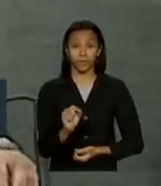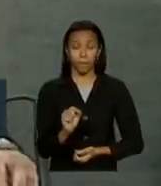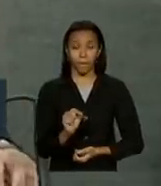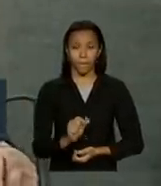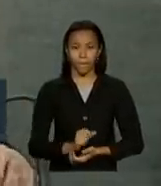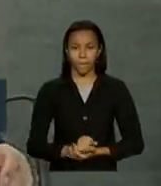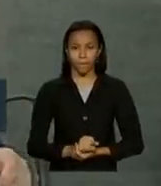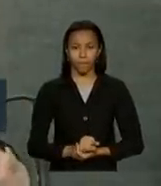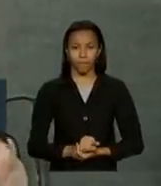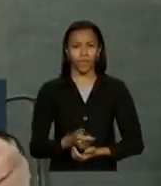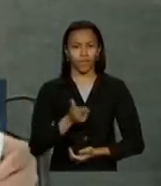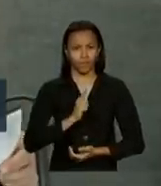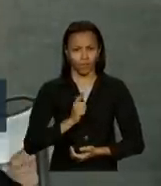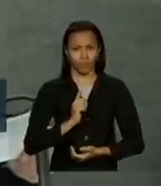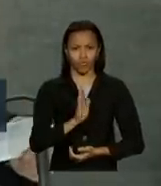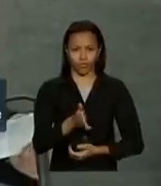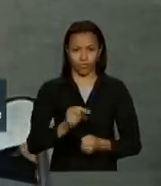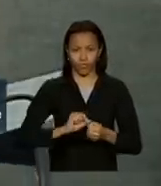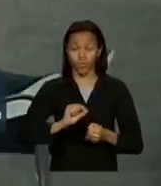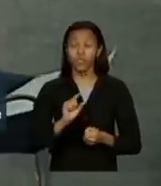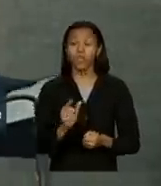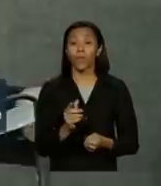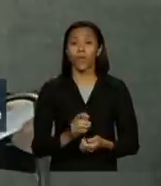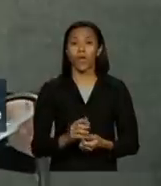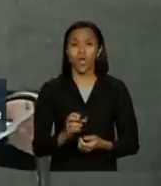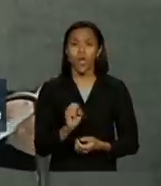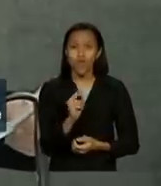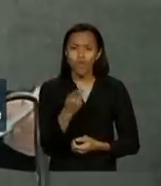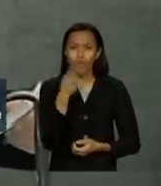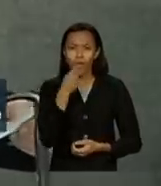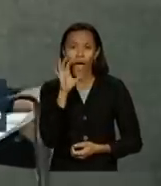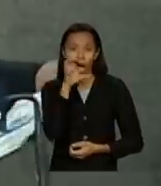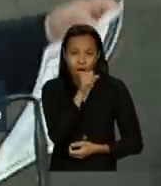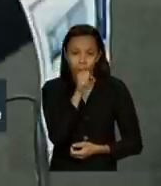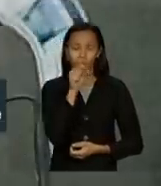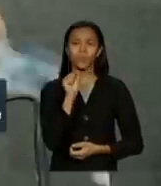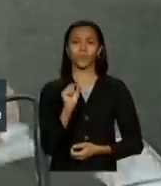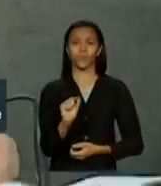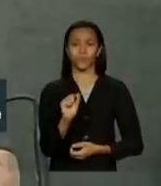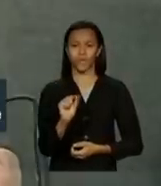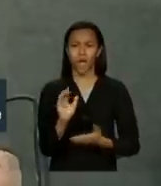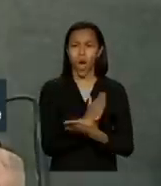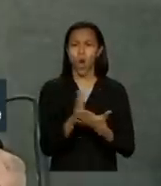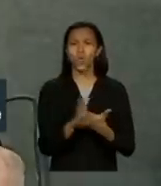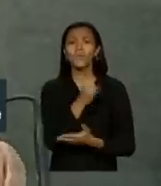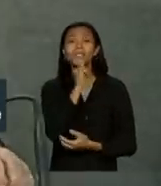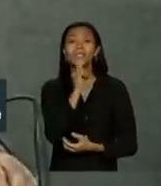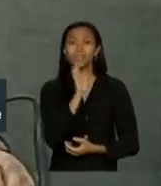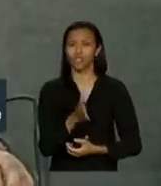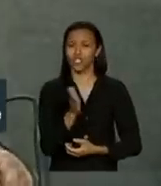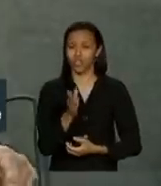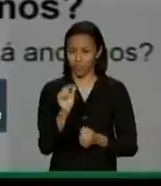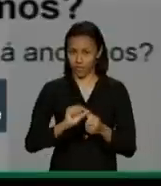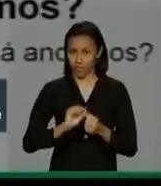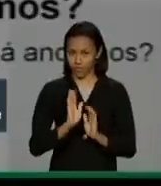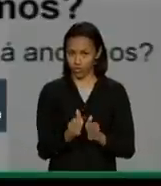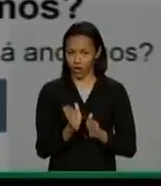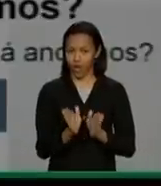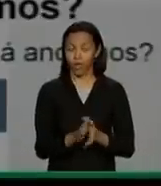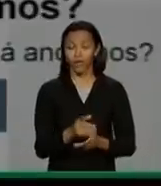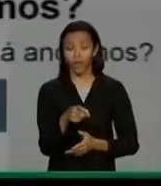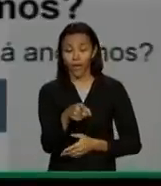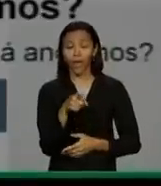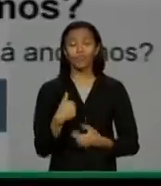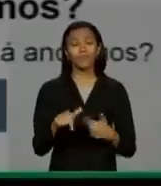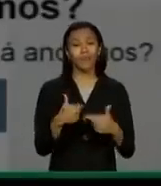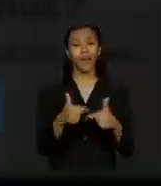eh temos feito então eu vou tocar rapidamente agora alguns exemplos que nós já fizemos e é o trabalho que nós